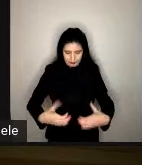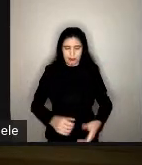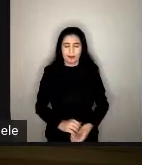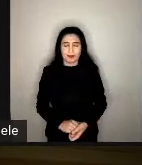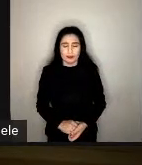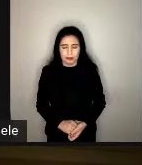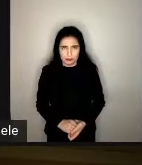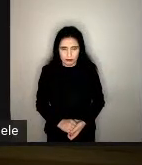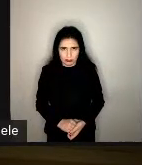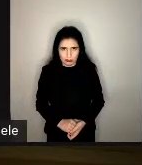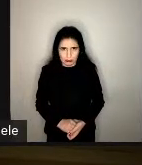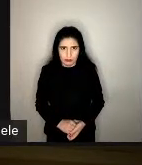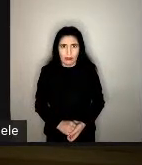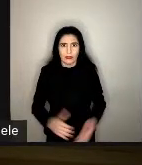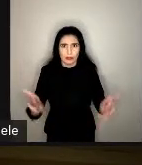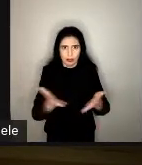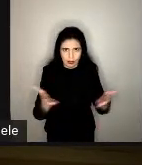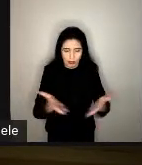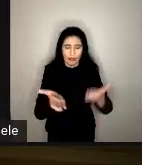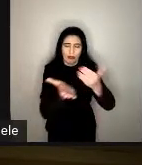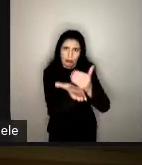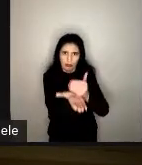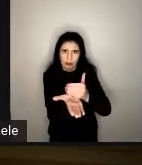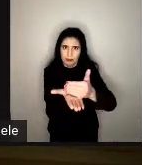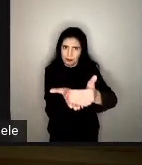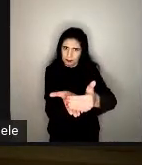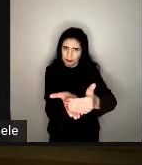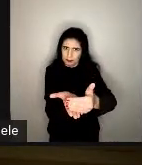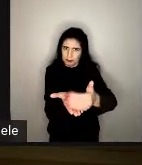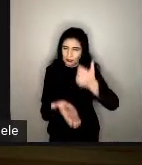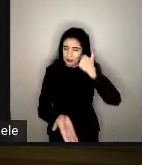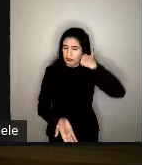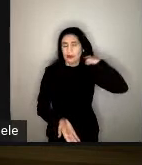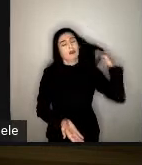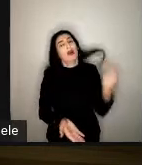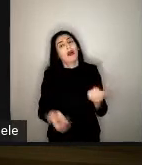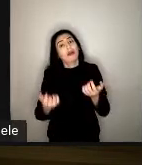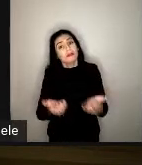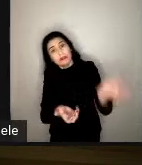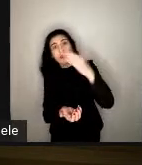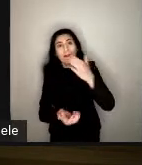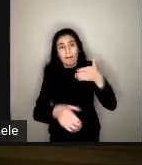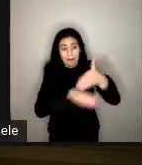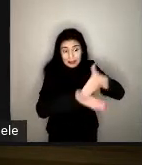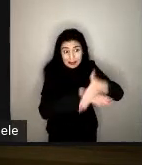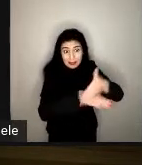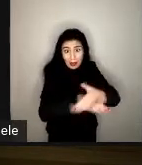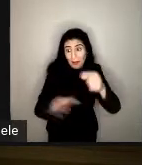queria começar e queria que vocês participassem também, por favor.